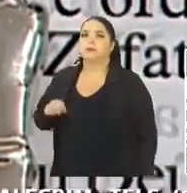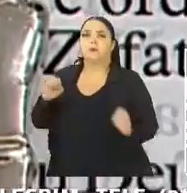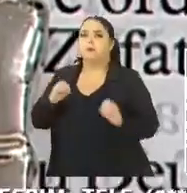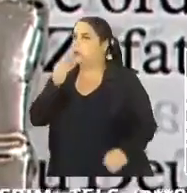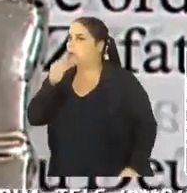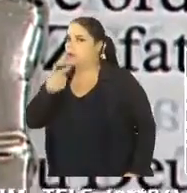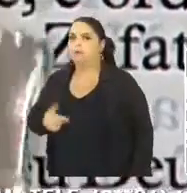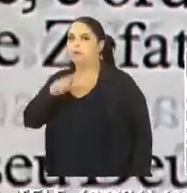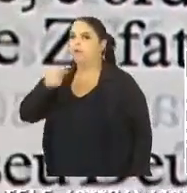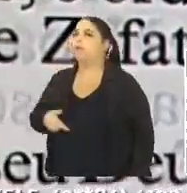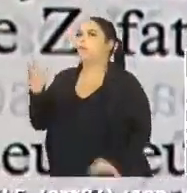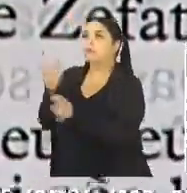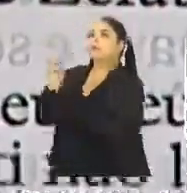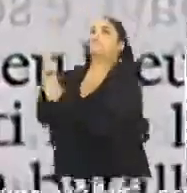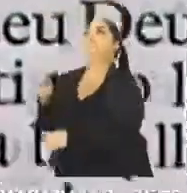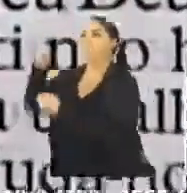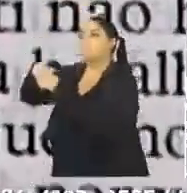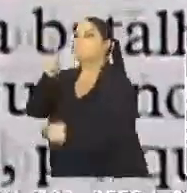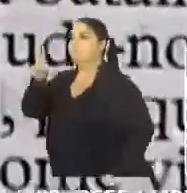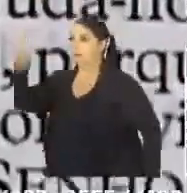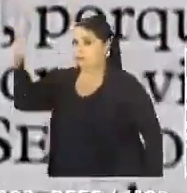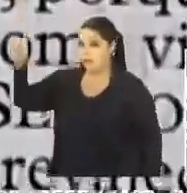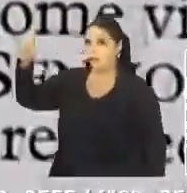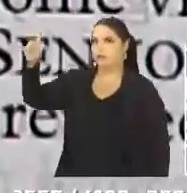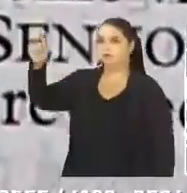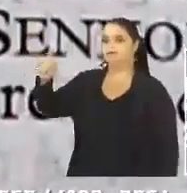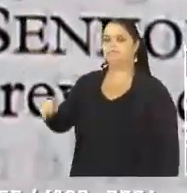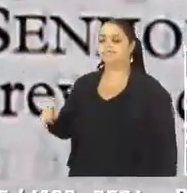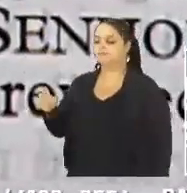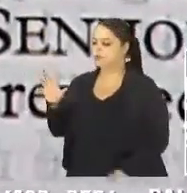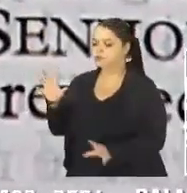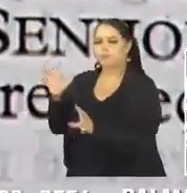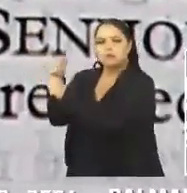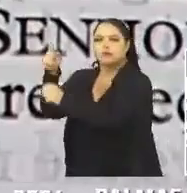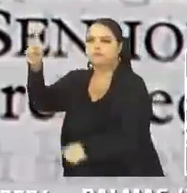chance, botou a confiança em Deus.